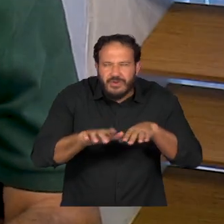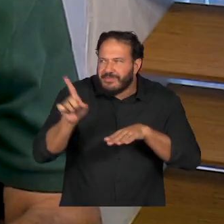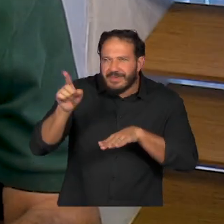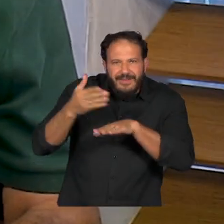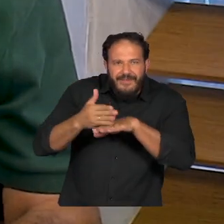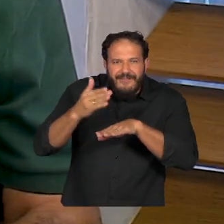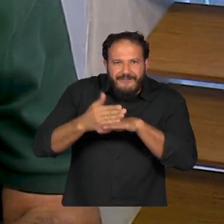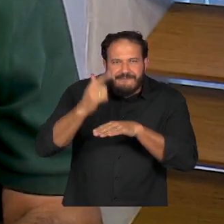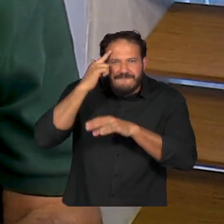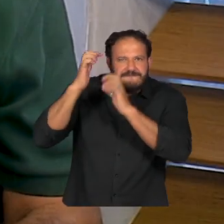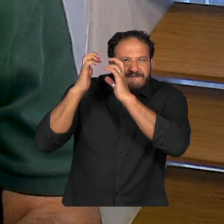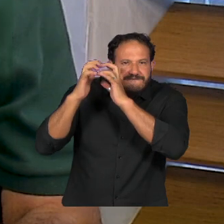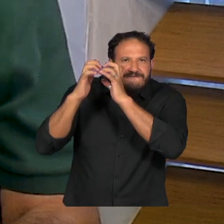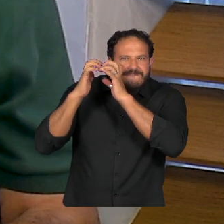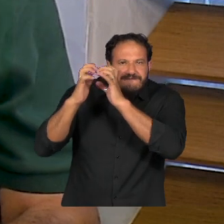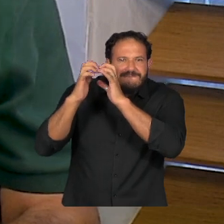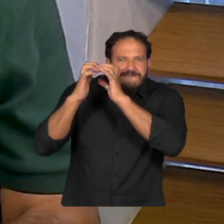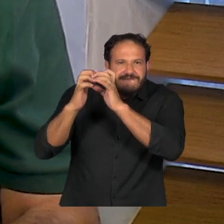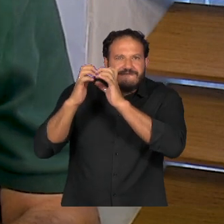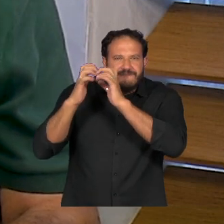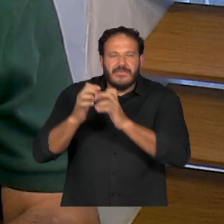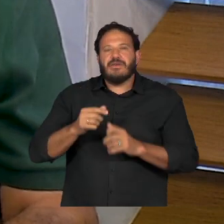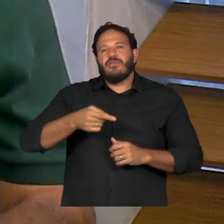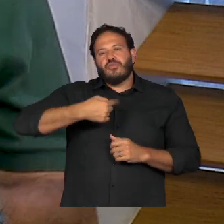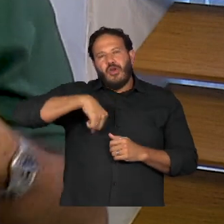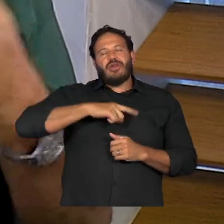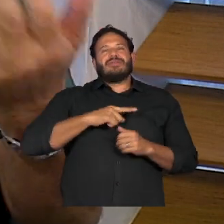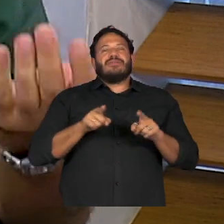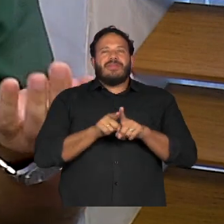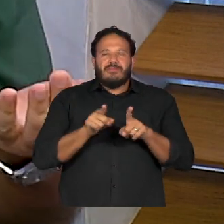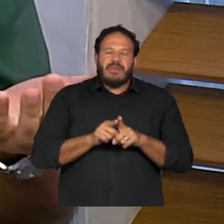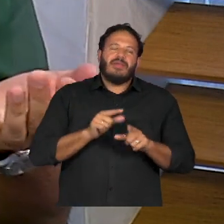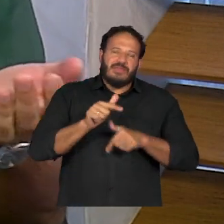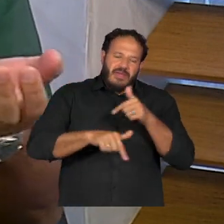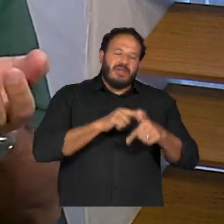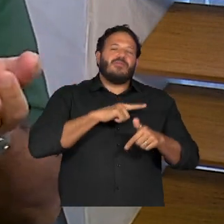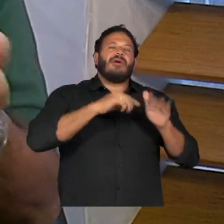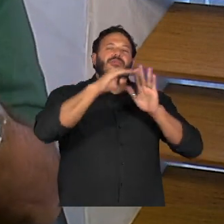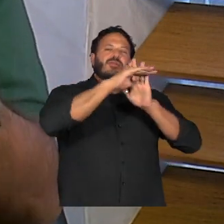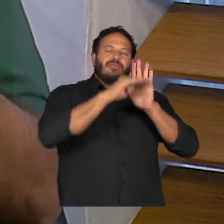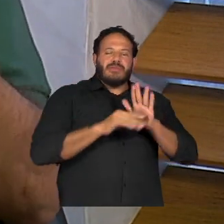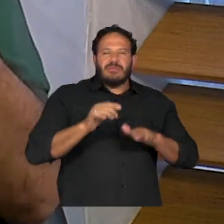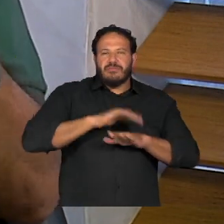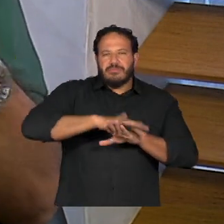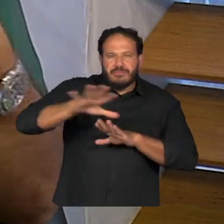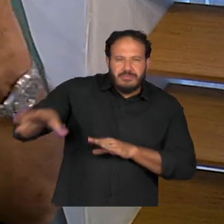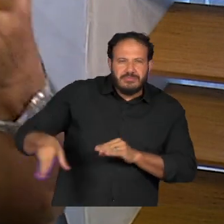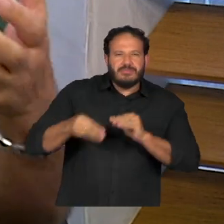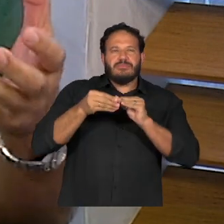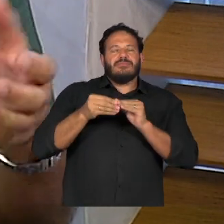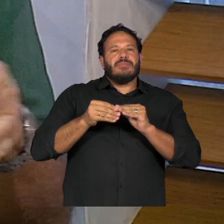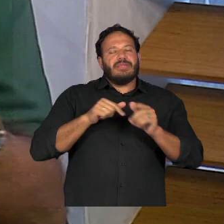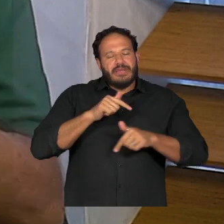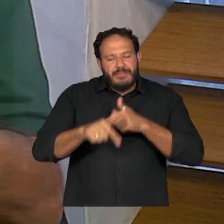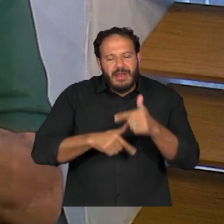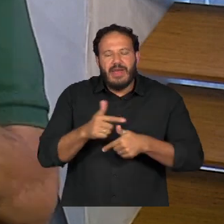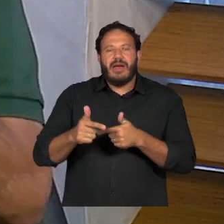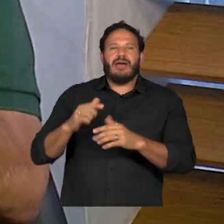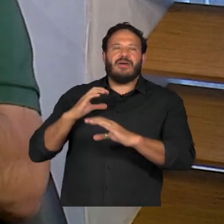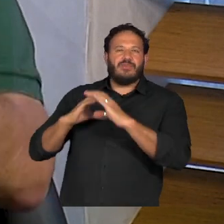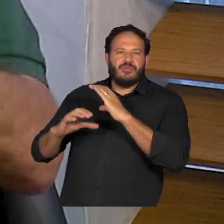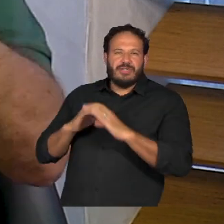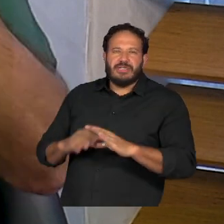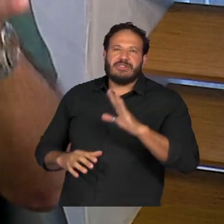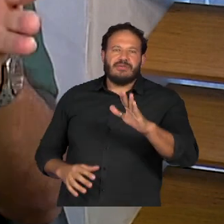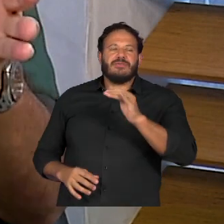nós temos também uma programação eh complementar que é para desenvolver a comunicação por exemplo nós